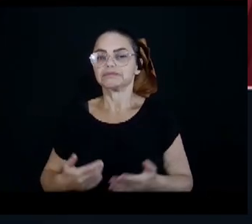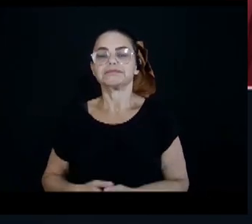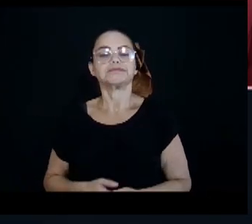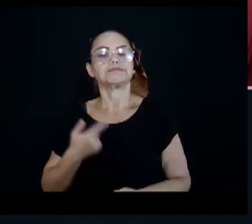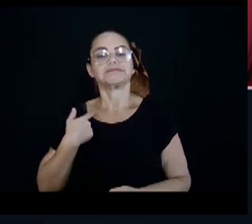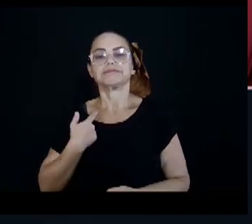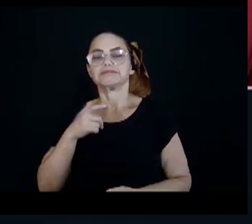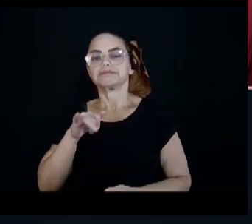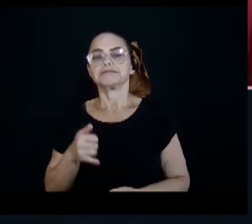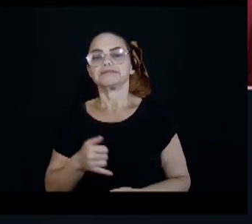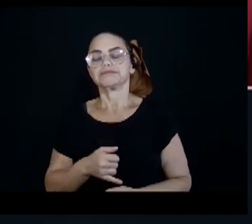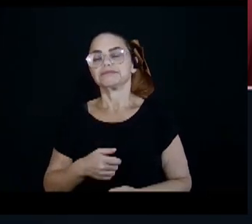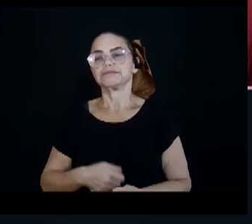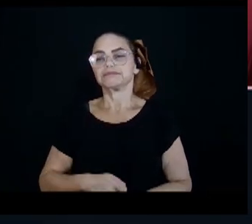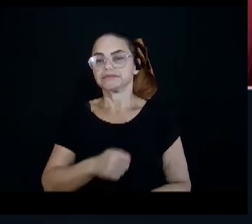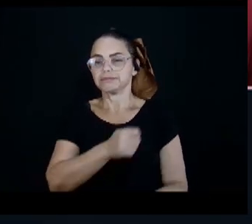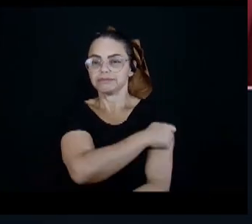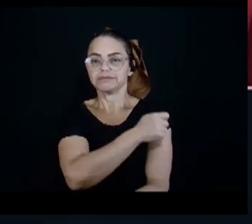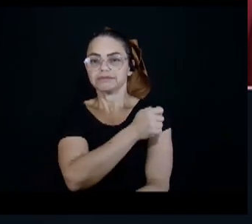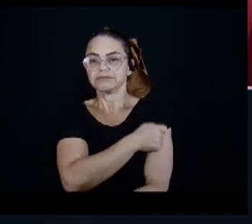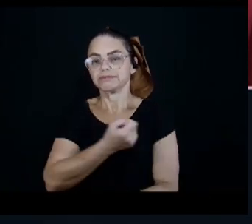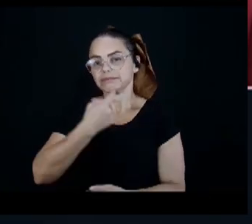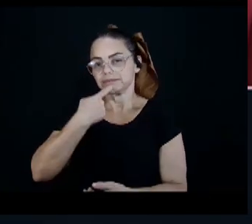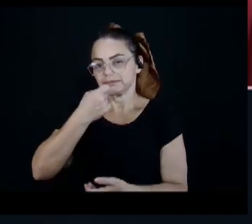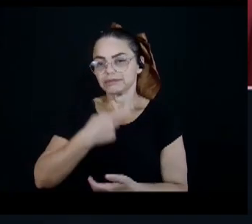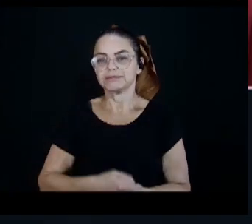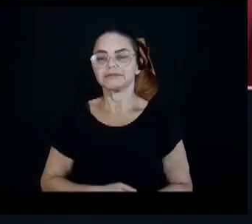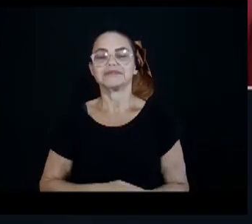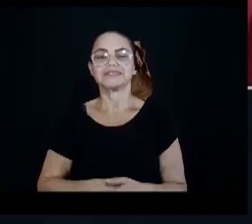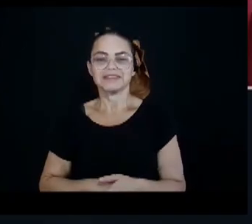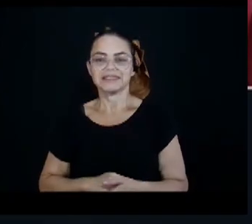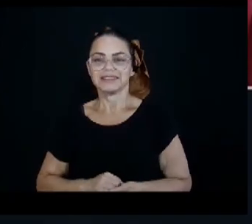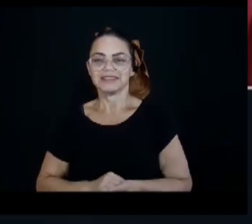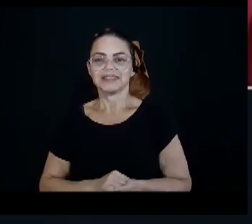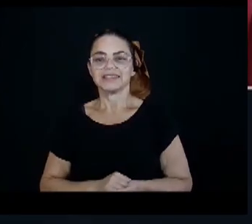o remédio? Uau, Fábio! E aí, Aldo?